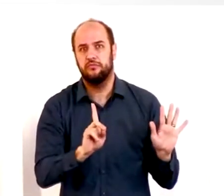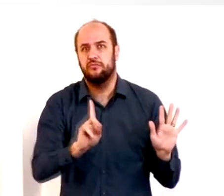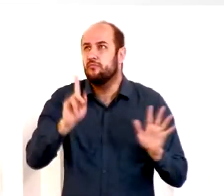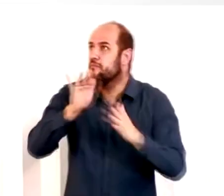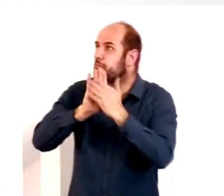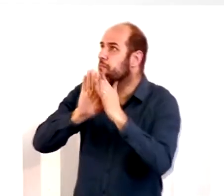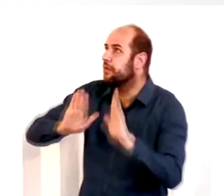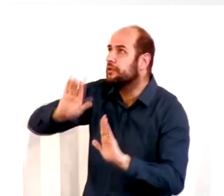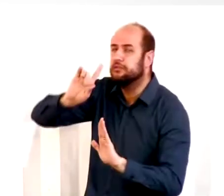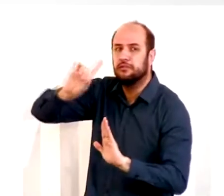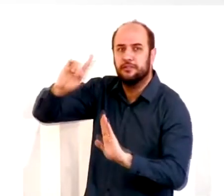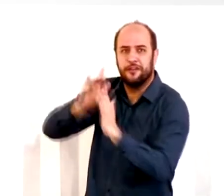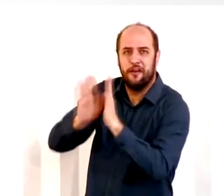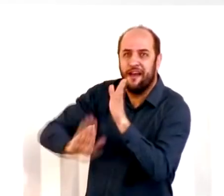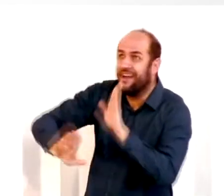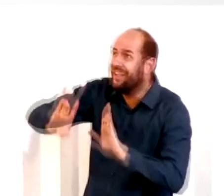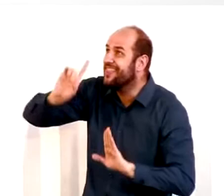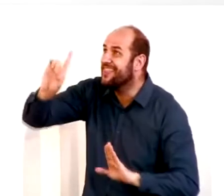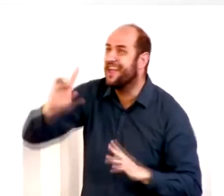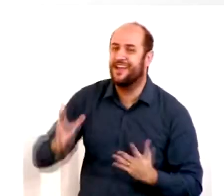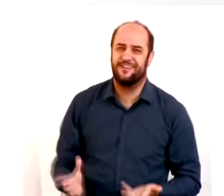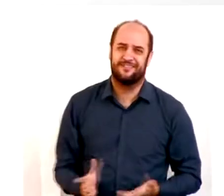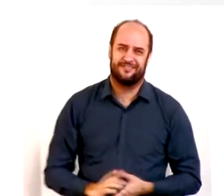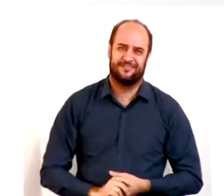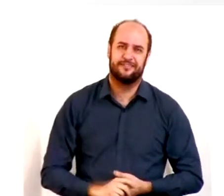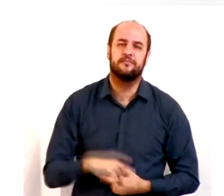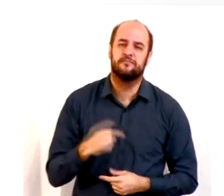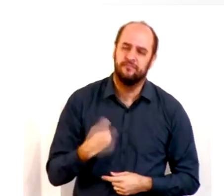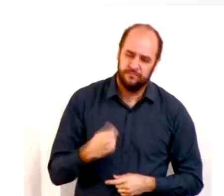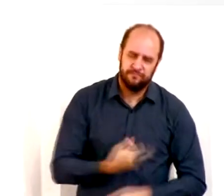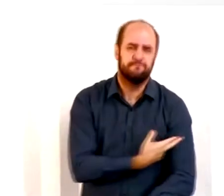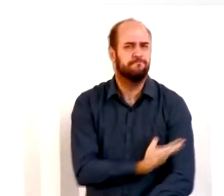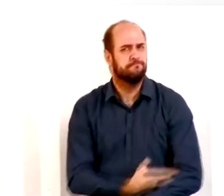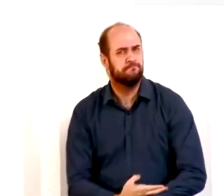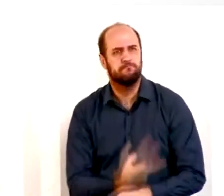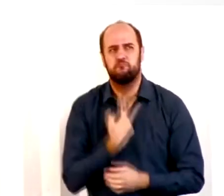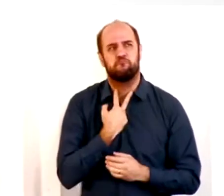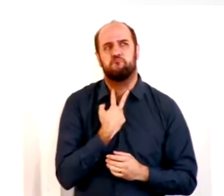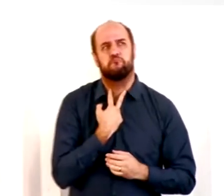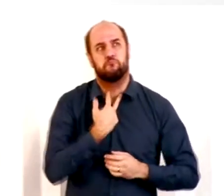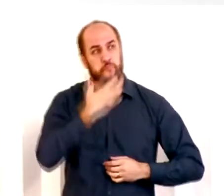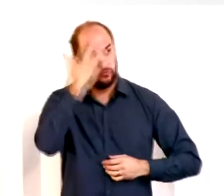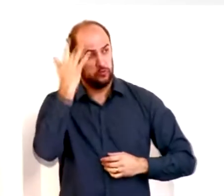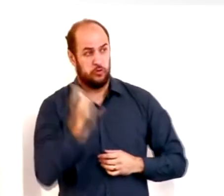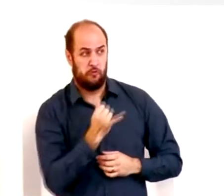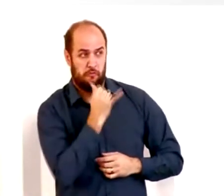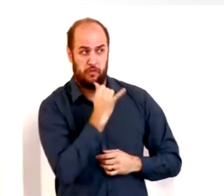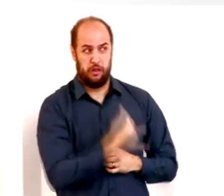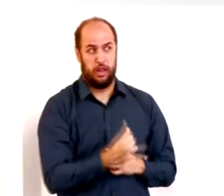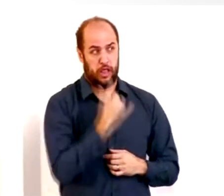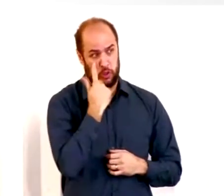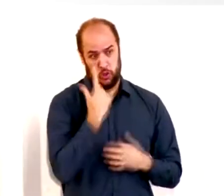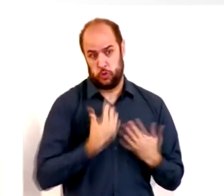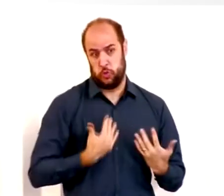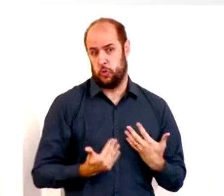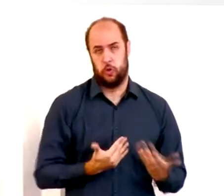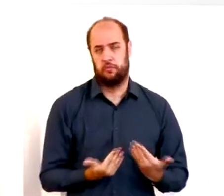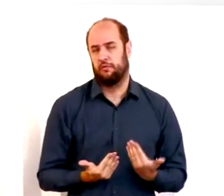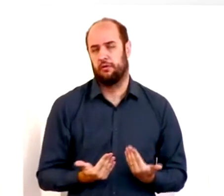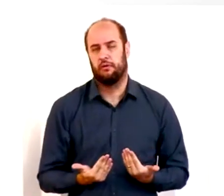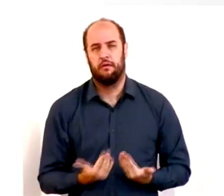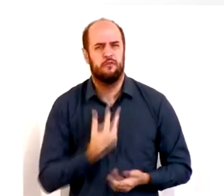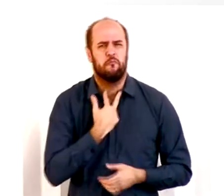adorar a Deus. Então, por conta disso, ele precisa ser respeitável, não pode ser alguém de palavra duvidosa, não pode